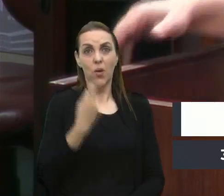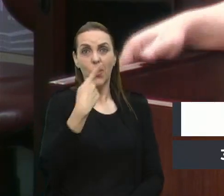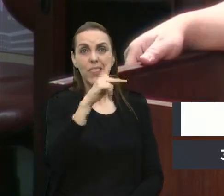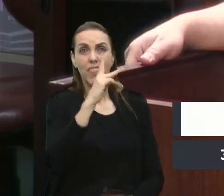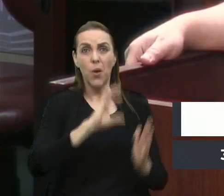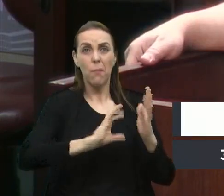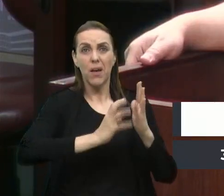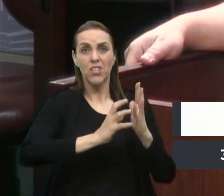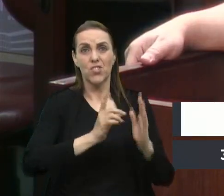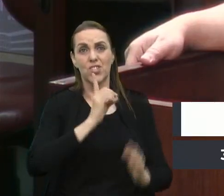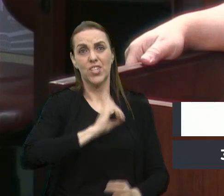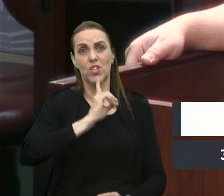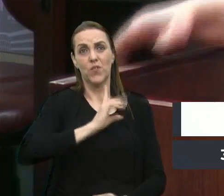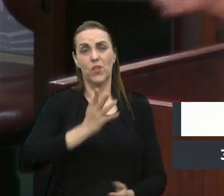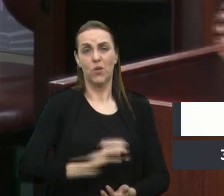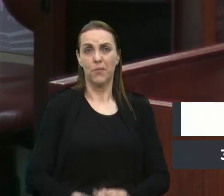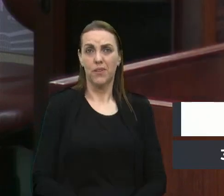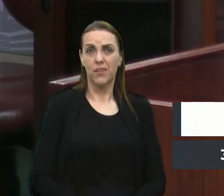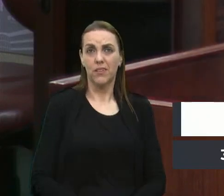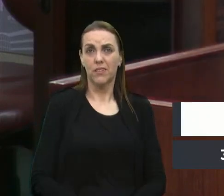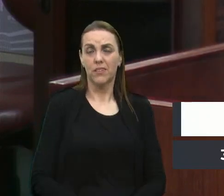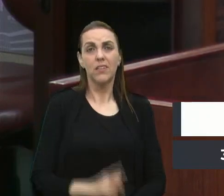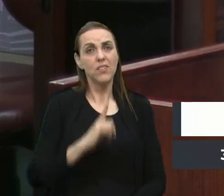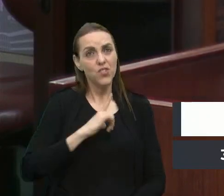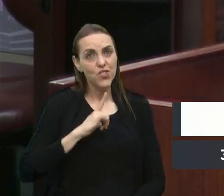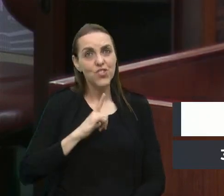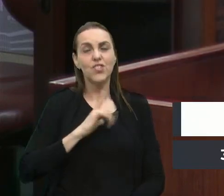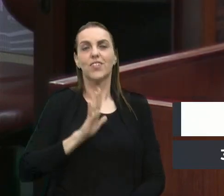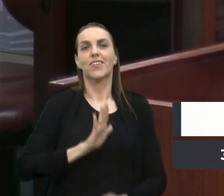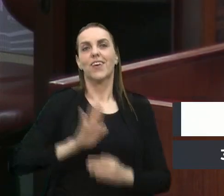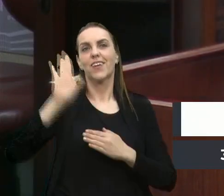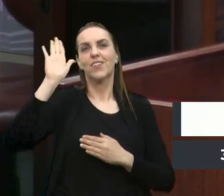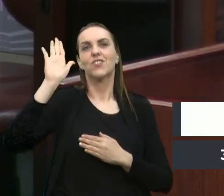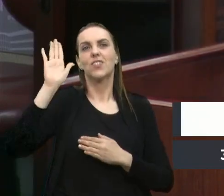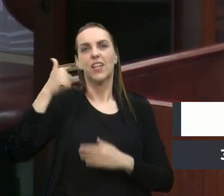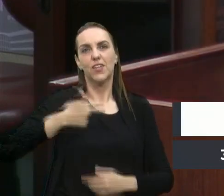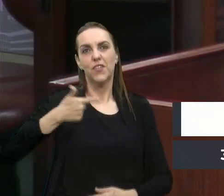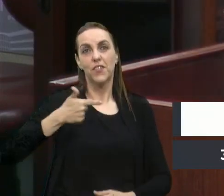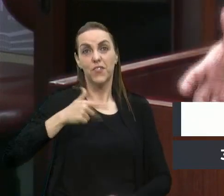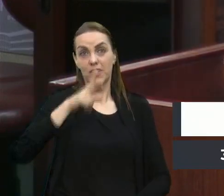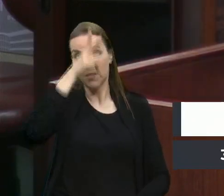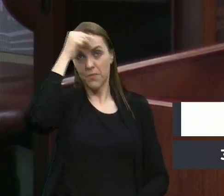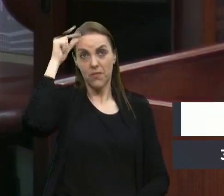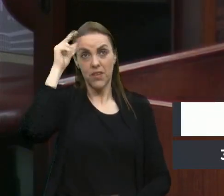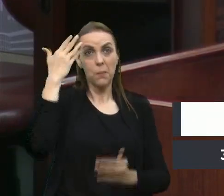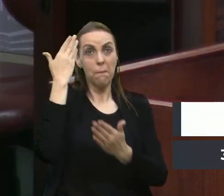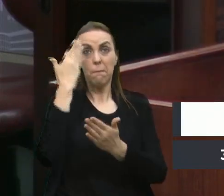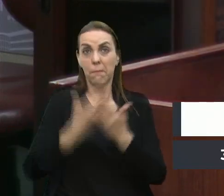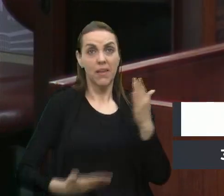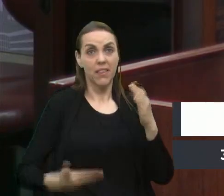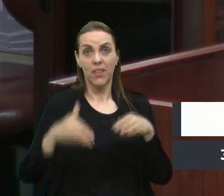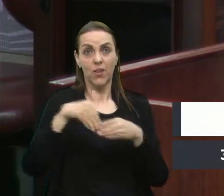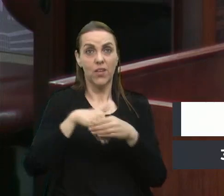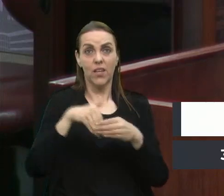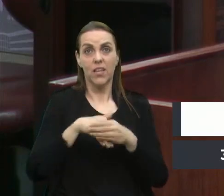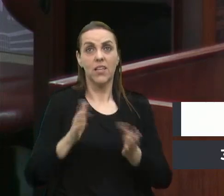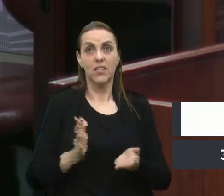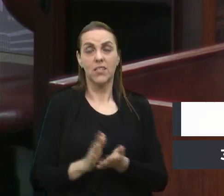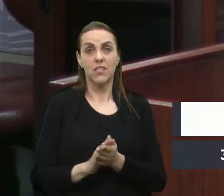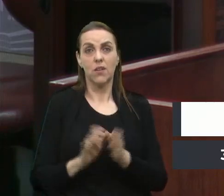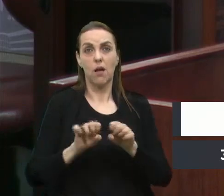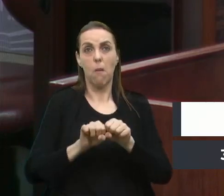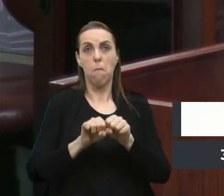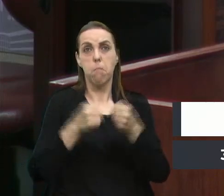partido, que tinha candidato a vice-prefeito, perderam a eleição, se rachou o